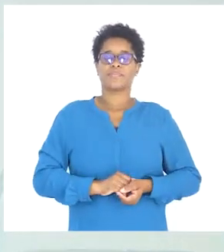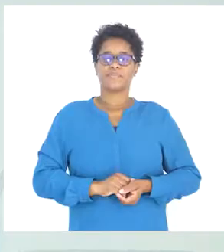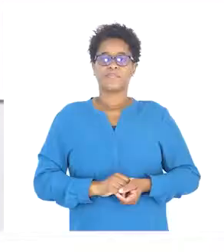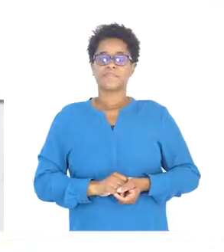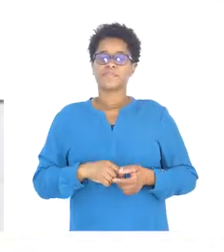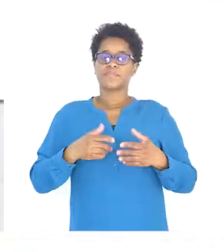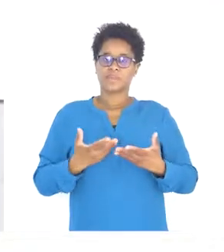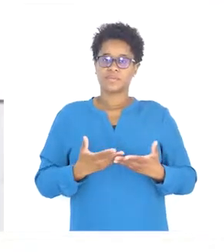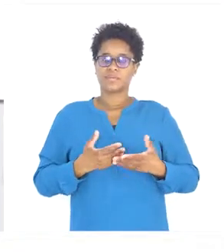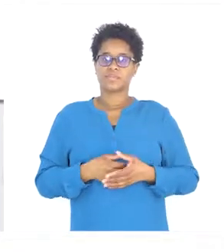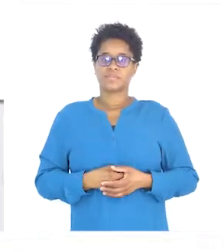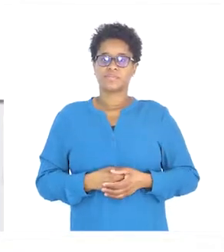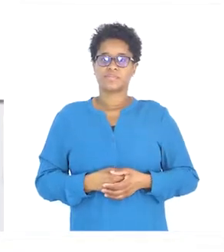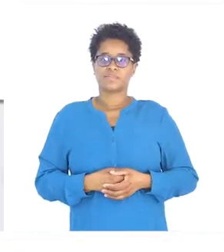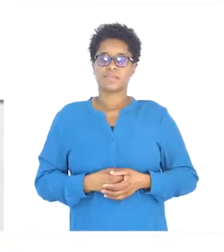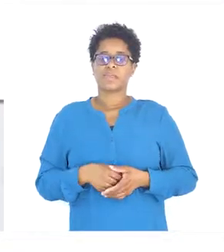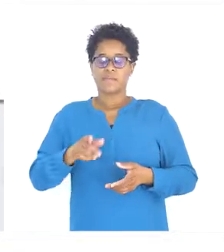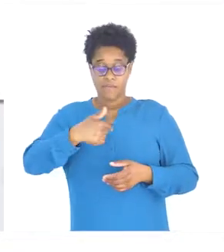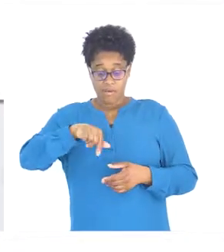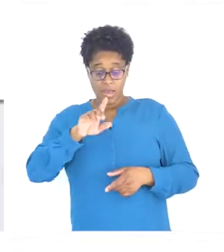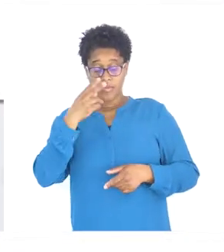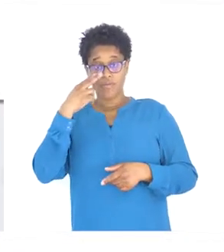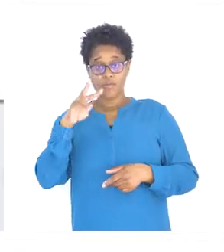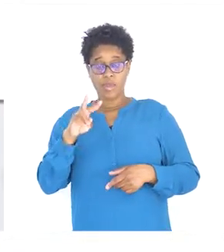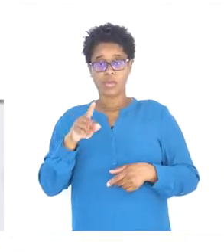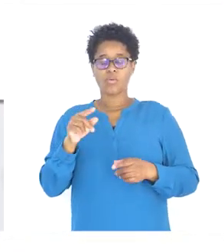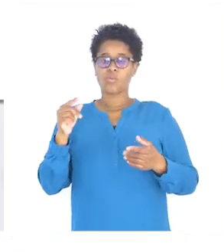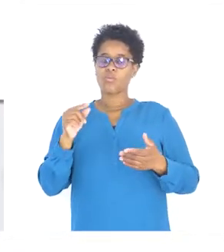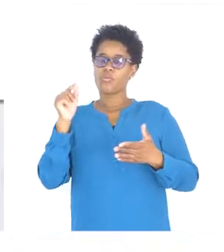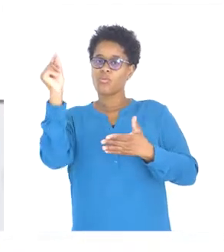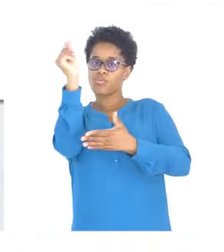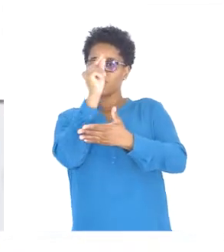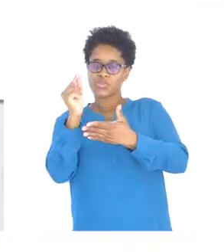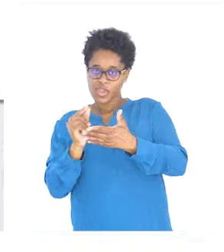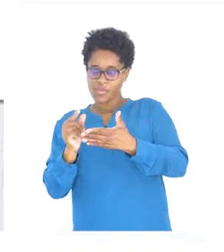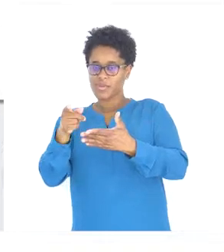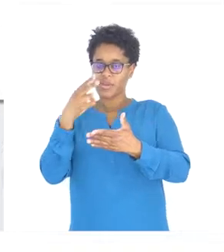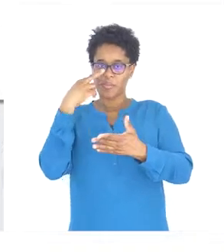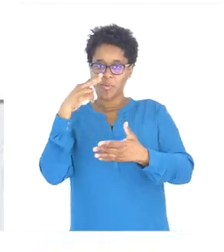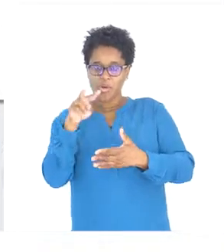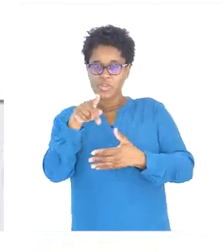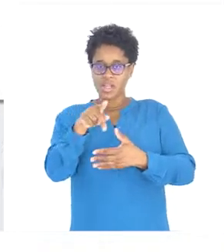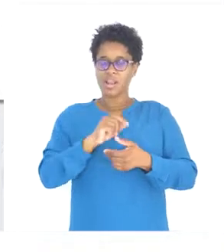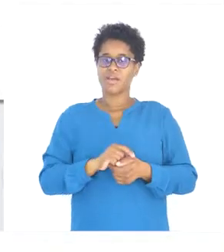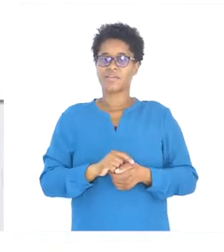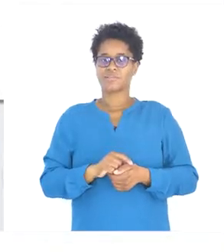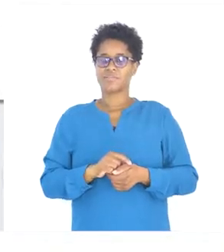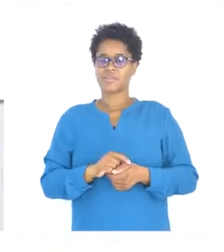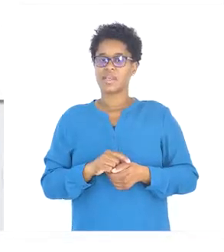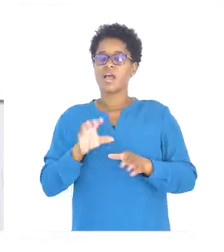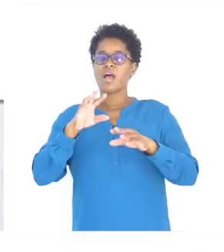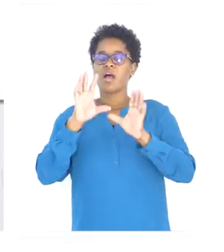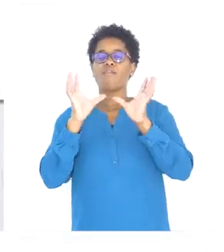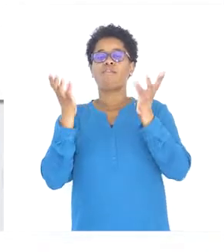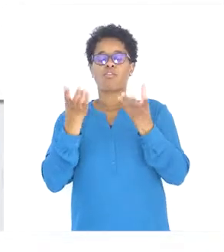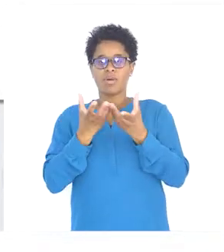Então, vamos ver um esquema que mostra a formação